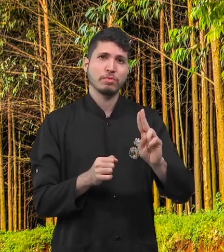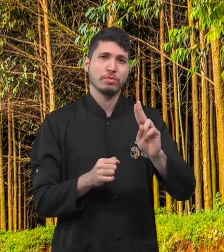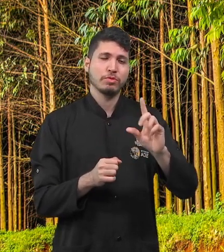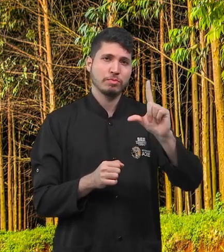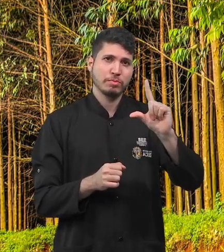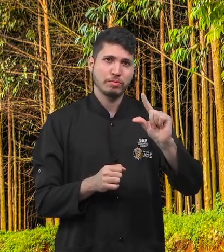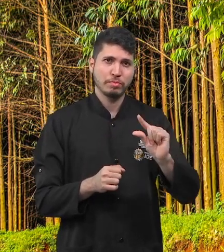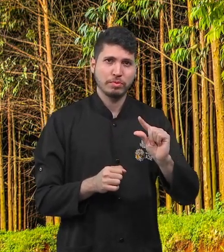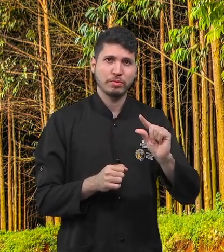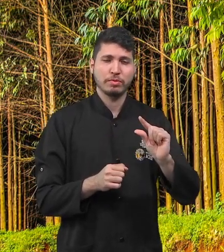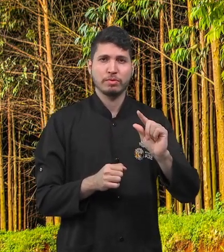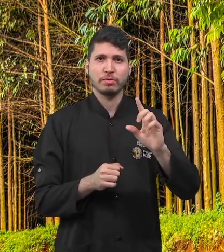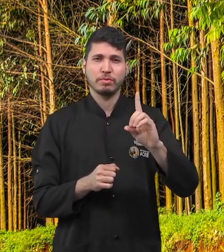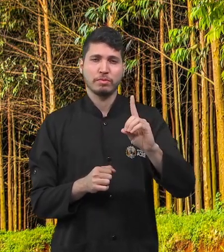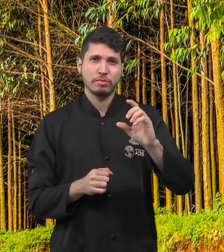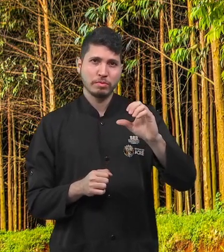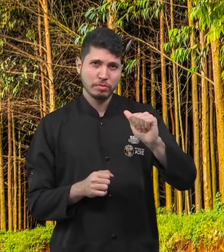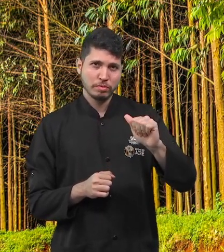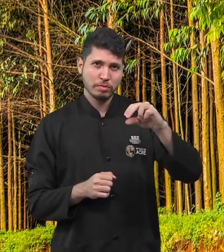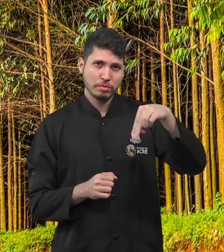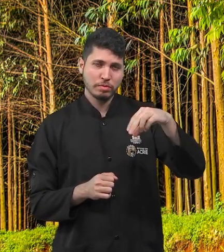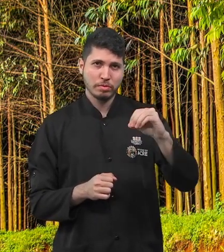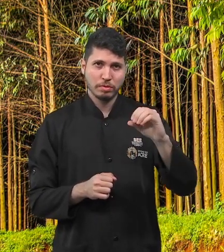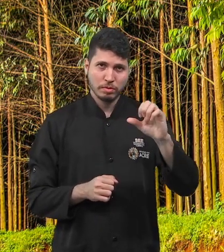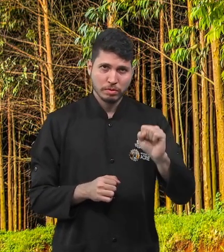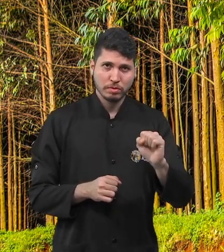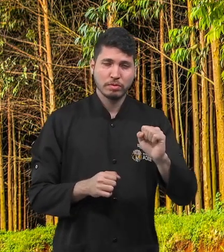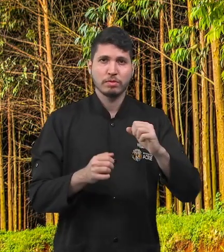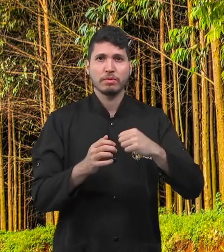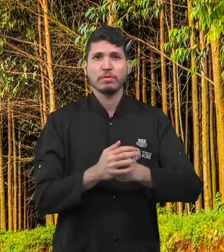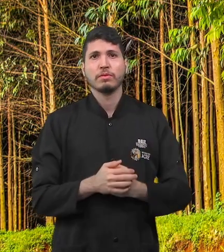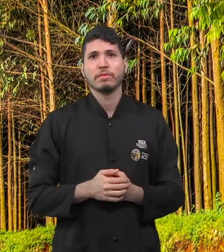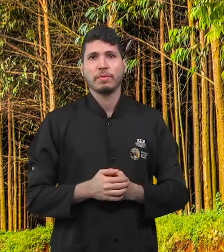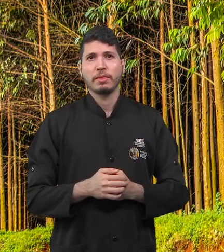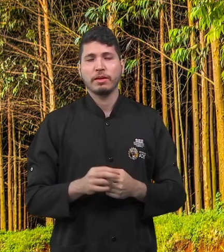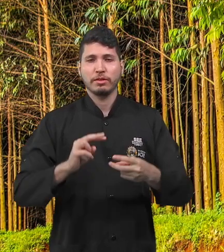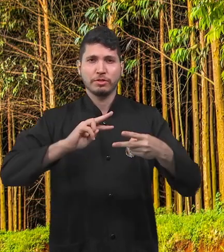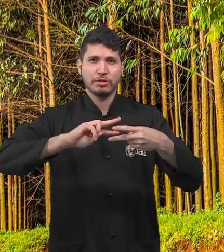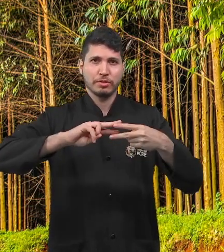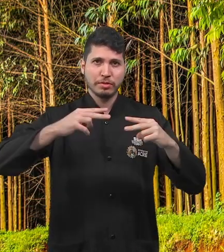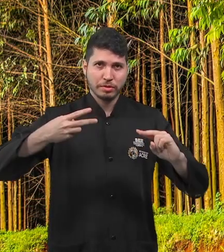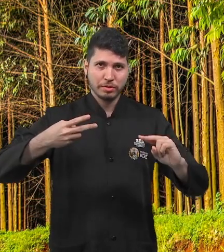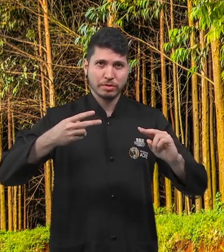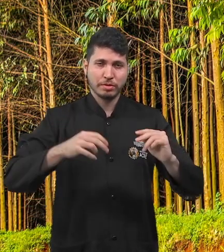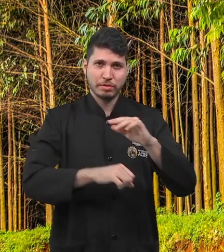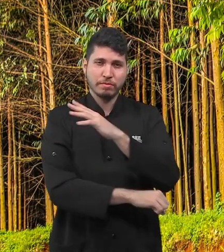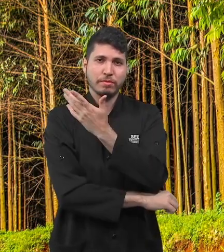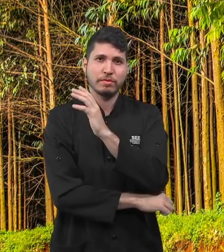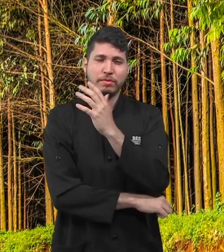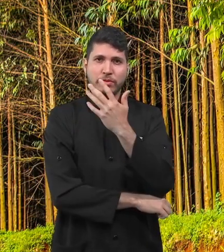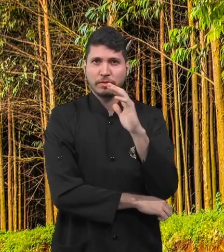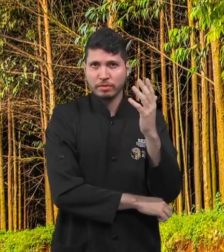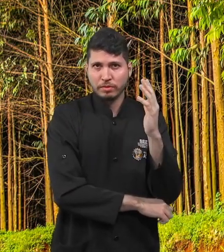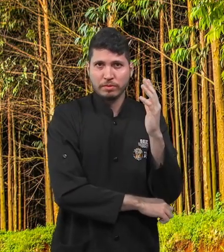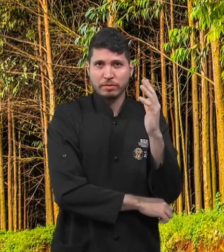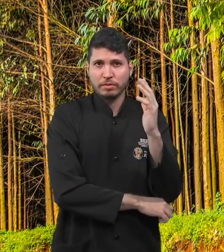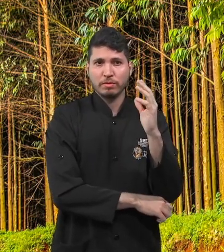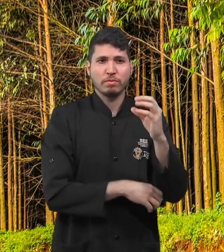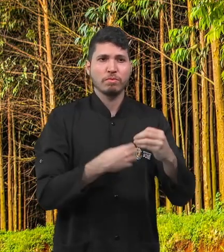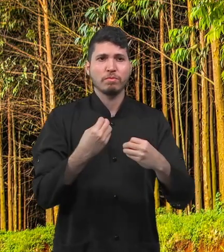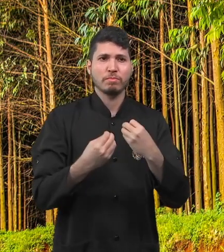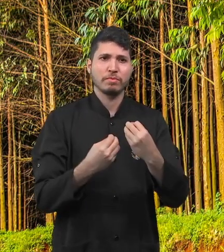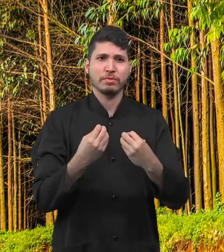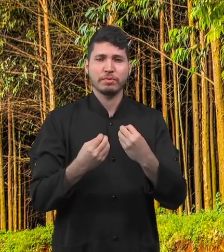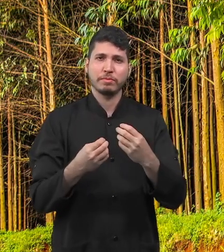Tanto eles na área produtiva, estrutural, funcional e genética da floresta. E essas três etapas devem ser